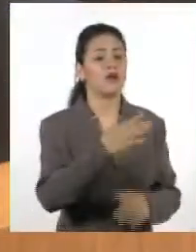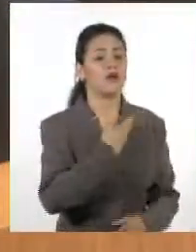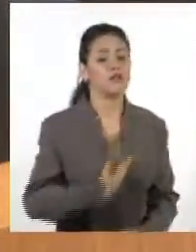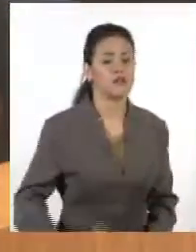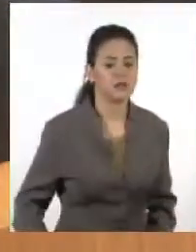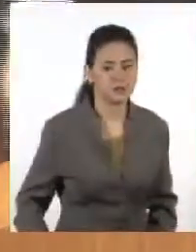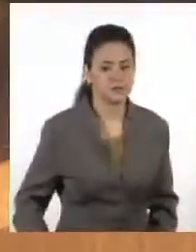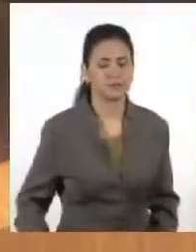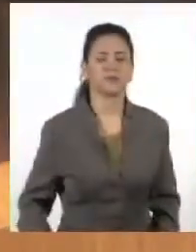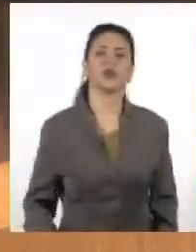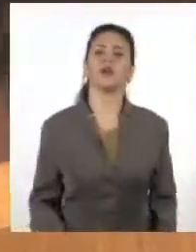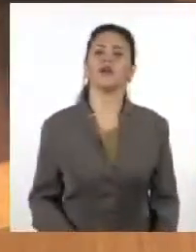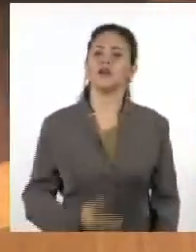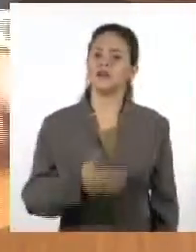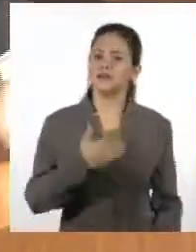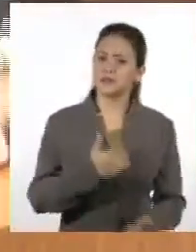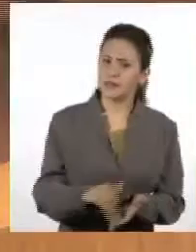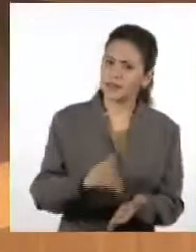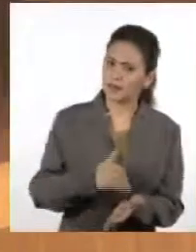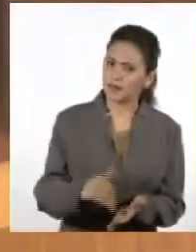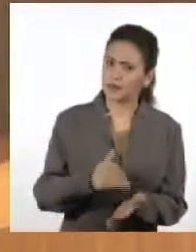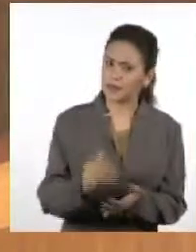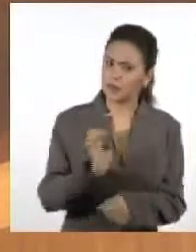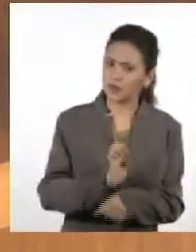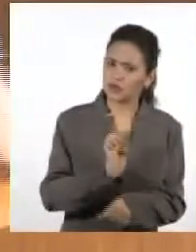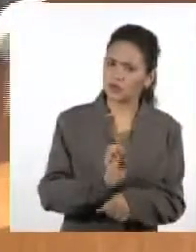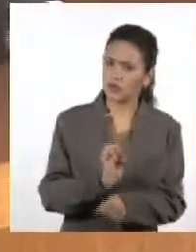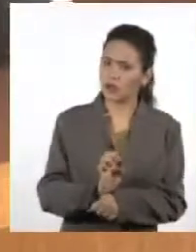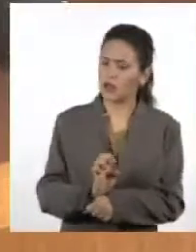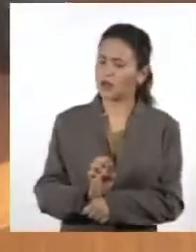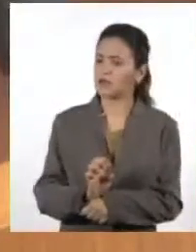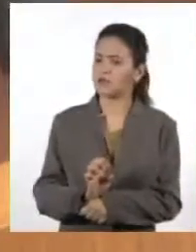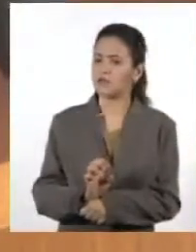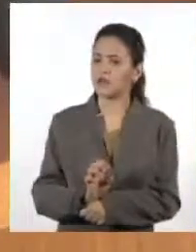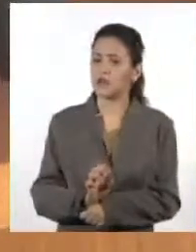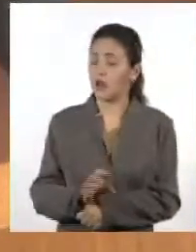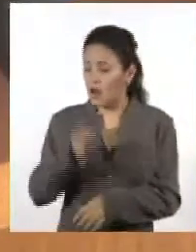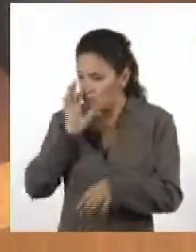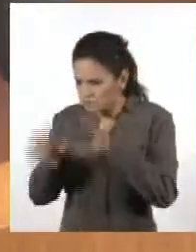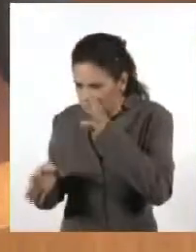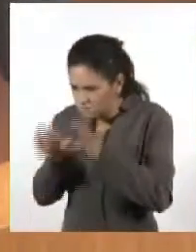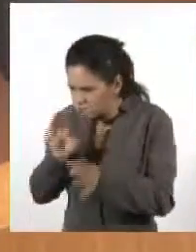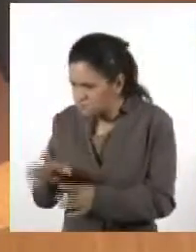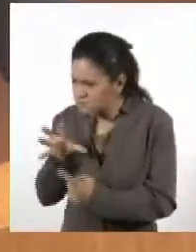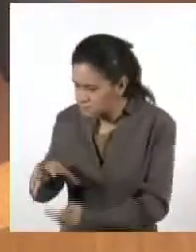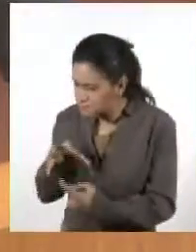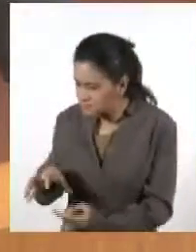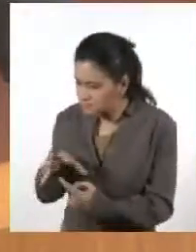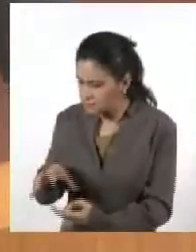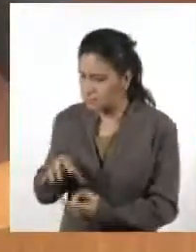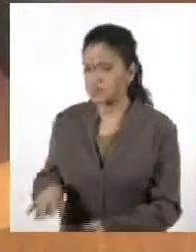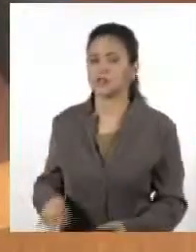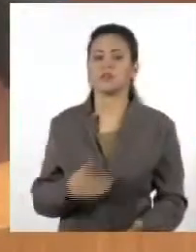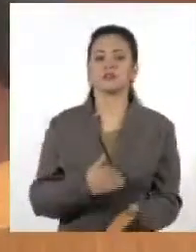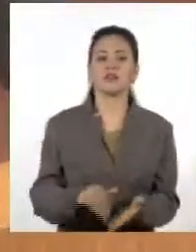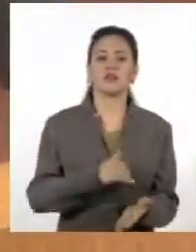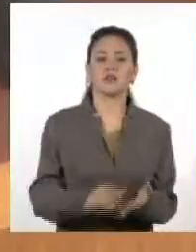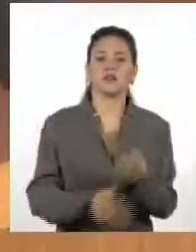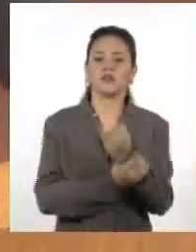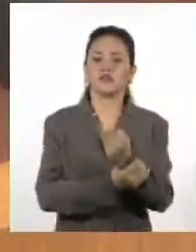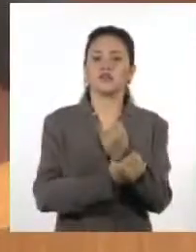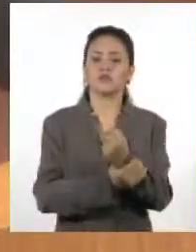secretário márcio gr ameaças do secretário de segurança jefferson